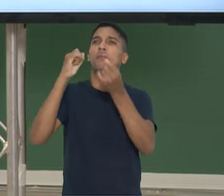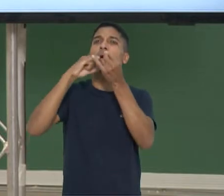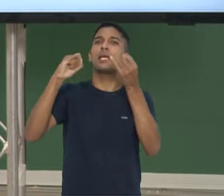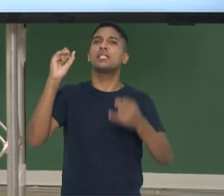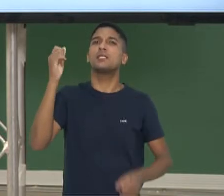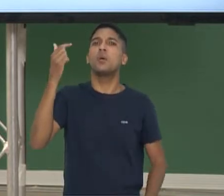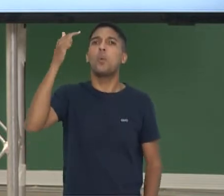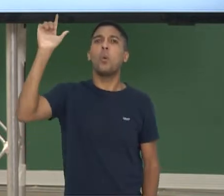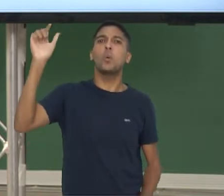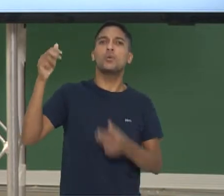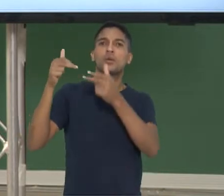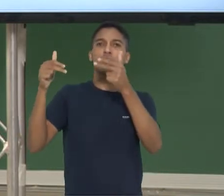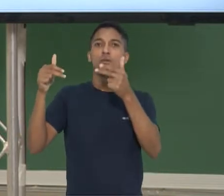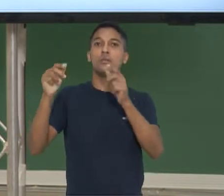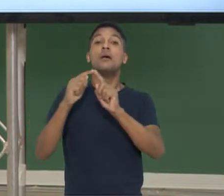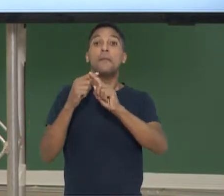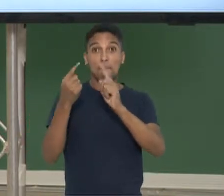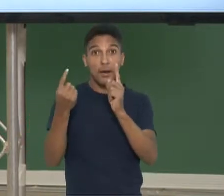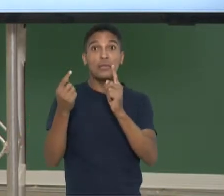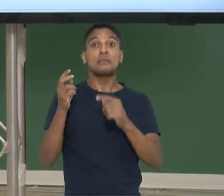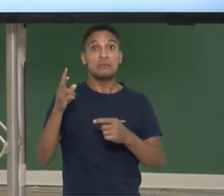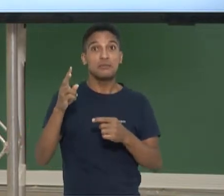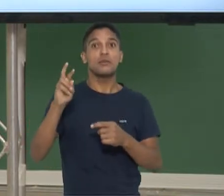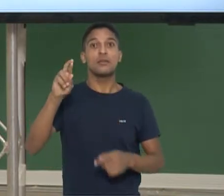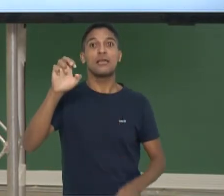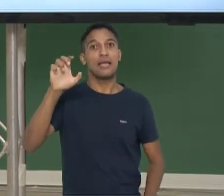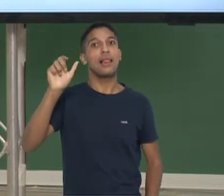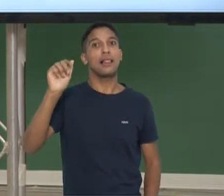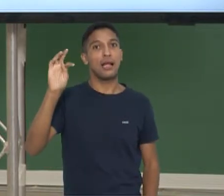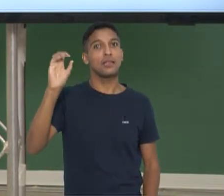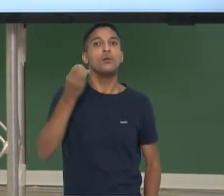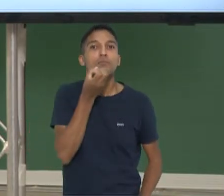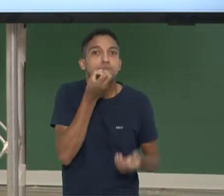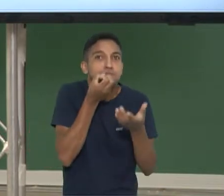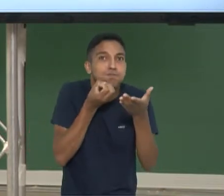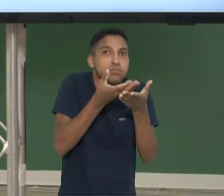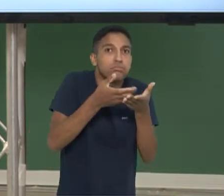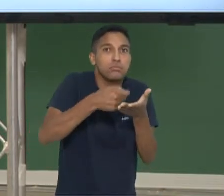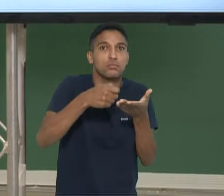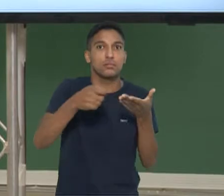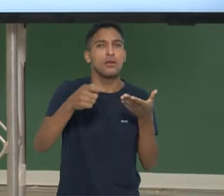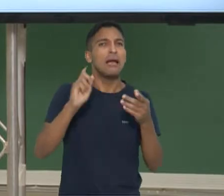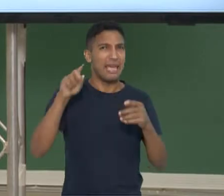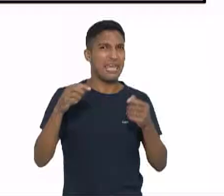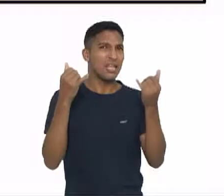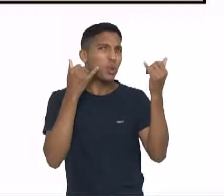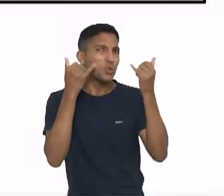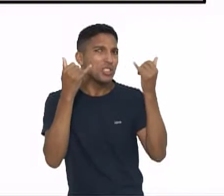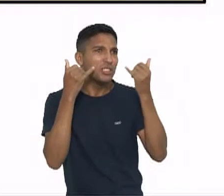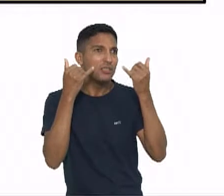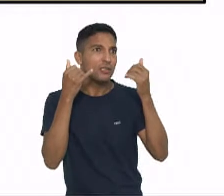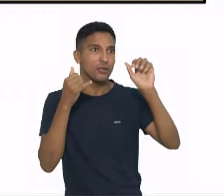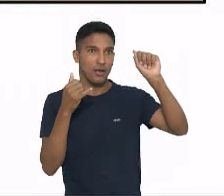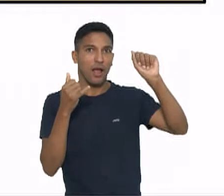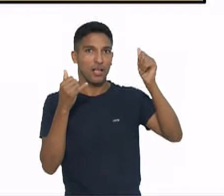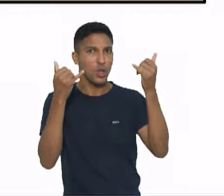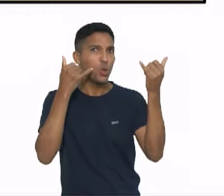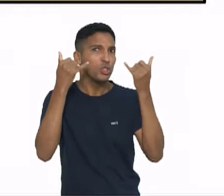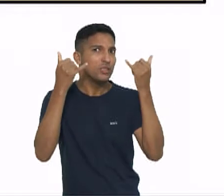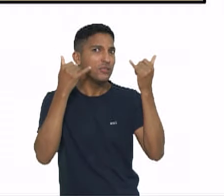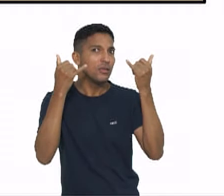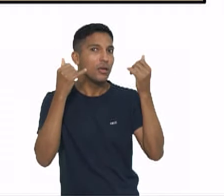um relato, certo? Será que é uma notícia? Lembra que notícia serve para informar. Será que é um anúncio